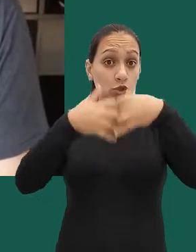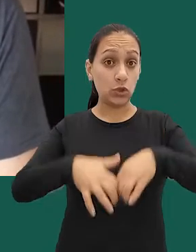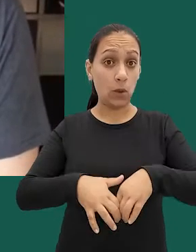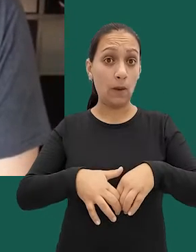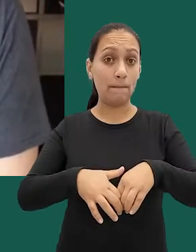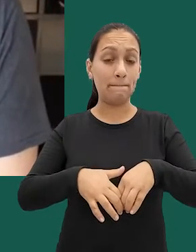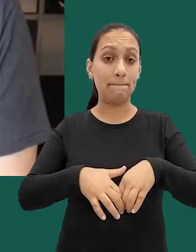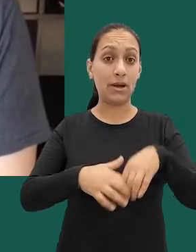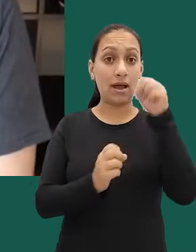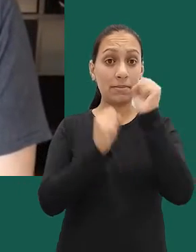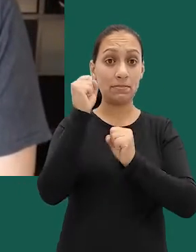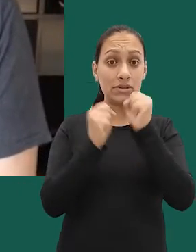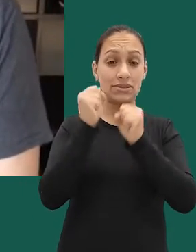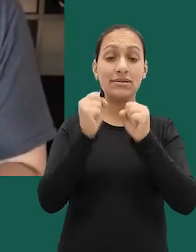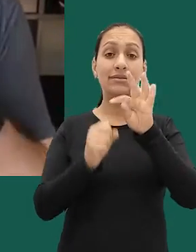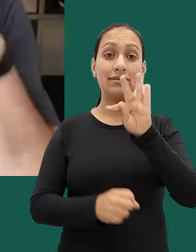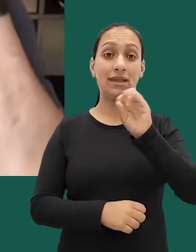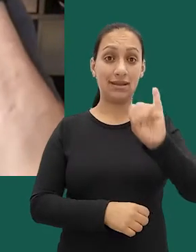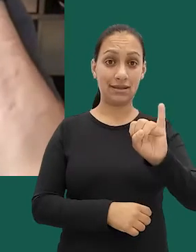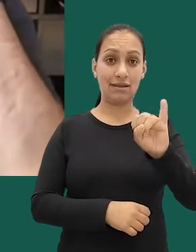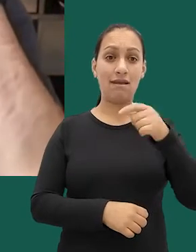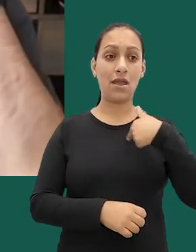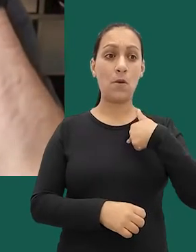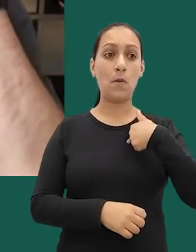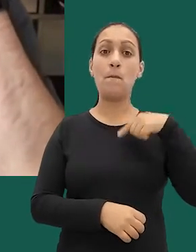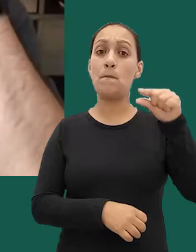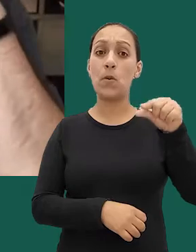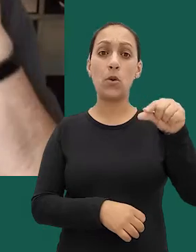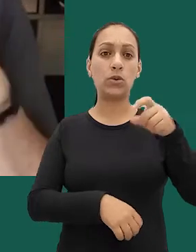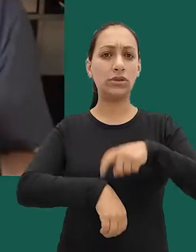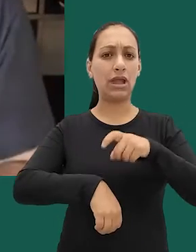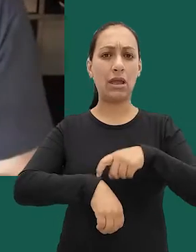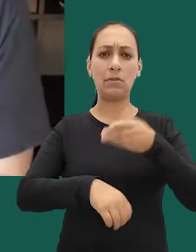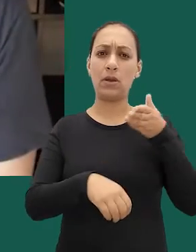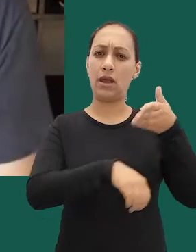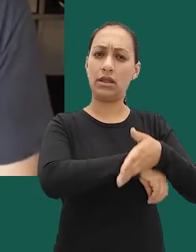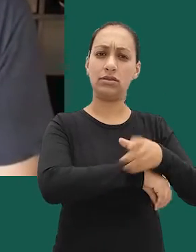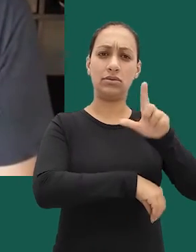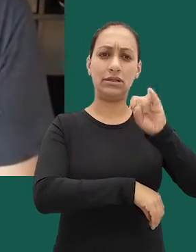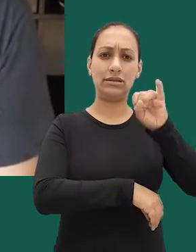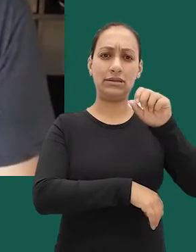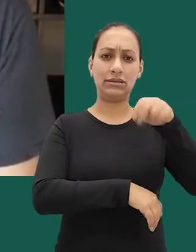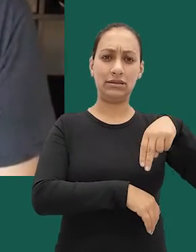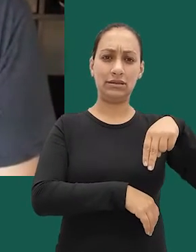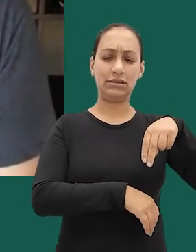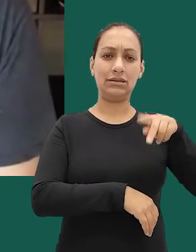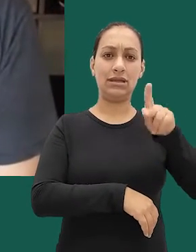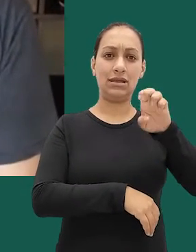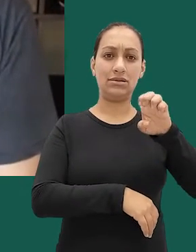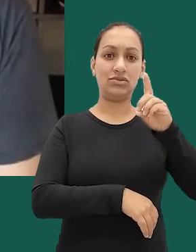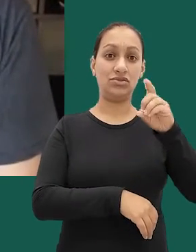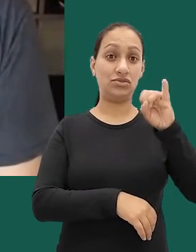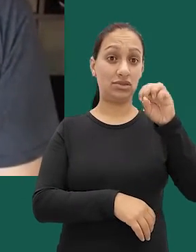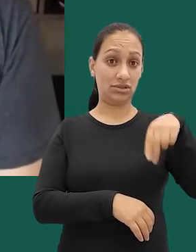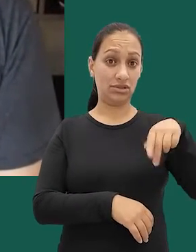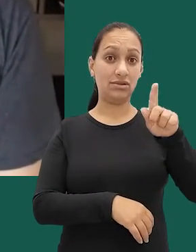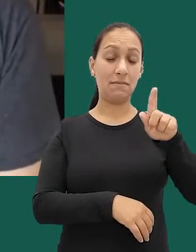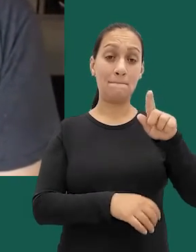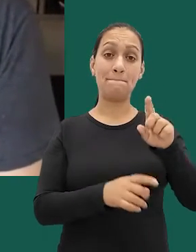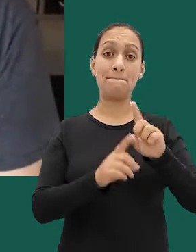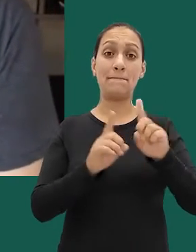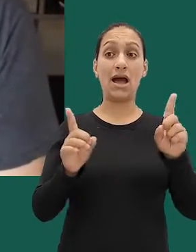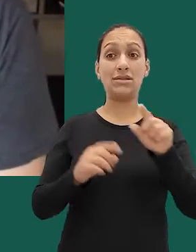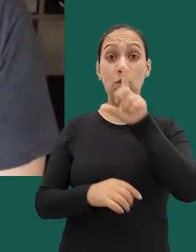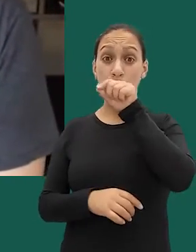Eu gasto pouquíssimo tempo no LinkedIn, quase não uso, mas o Twitter é mais do que